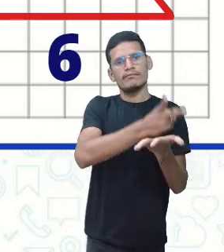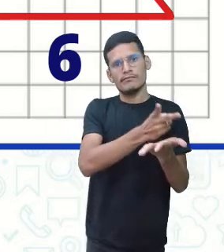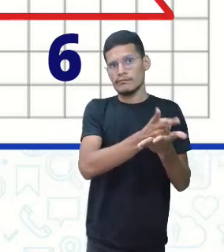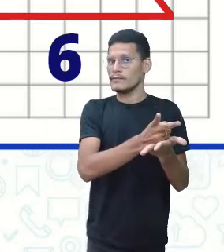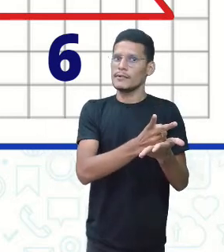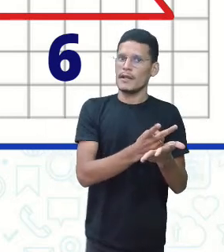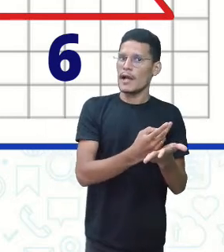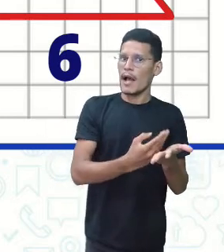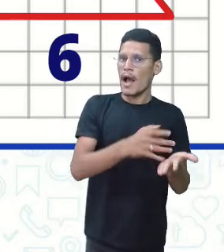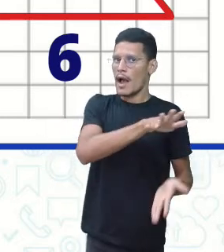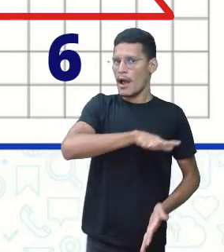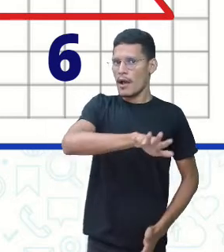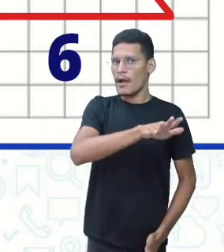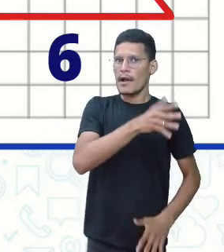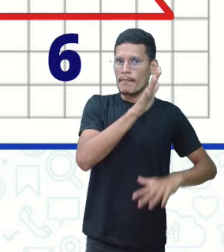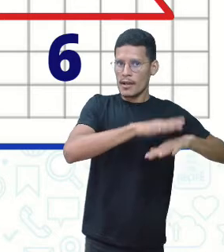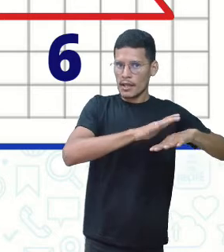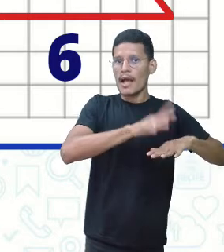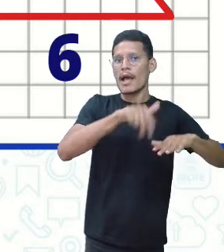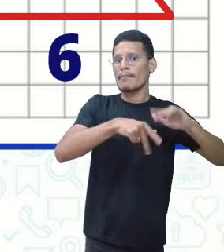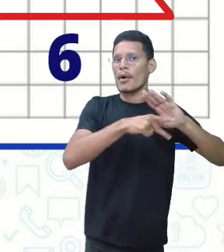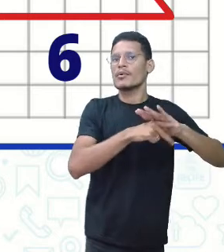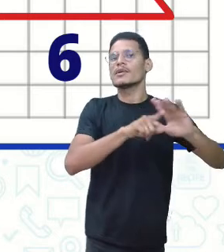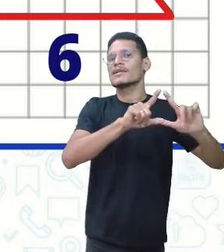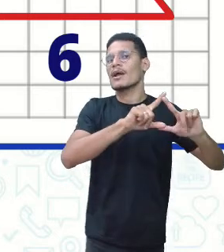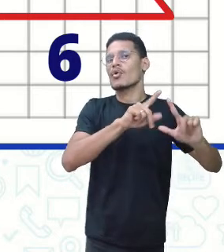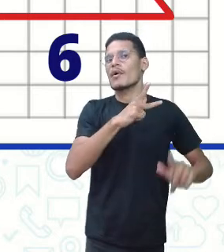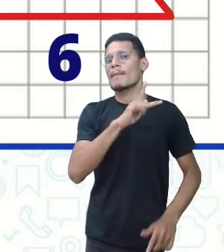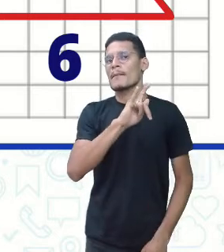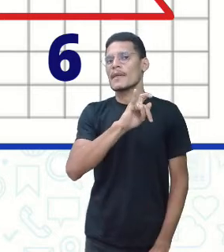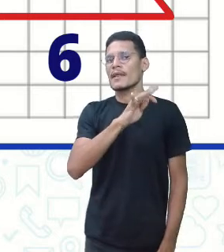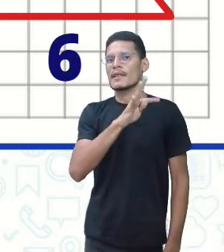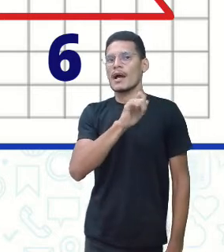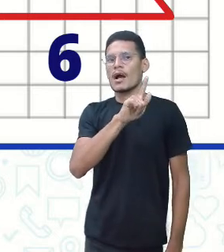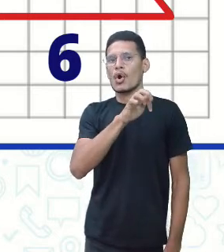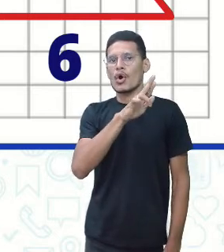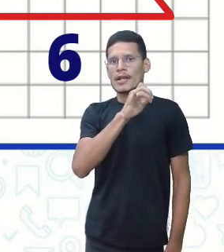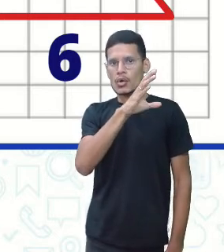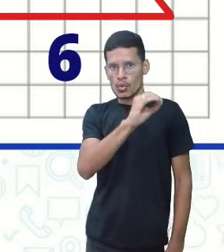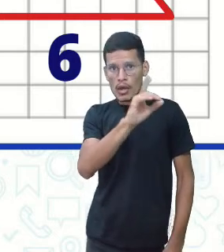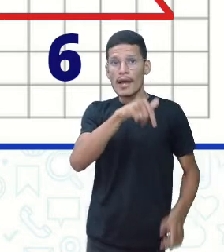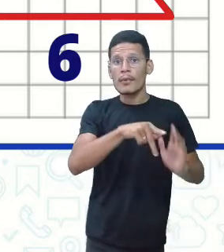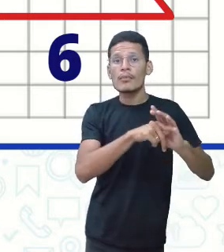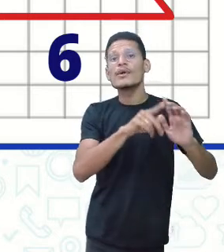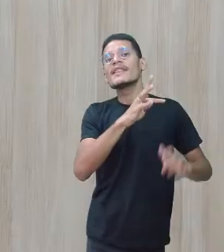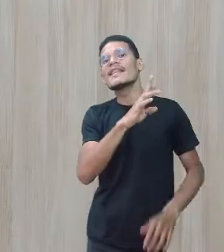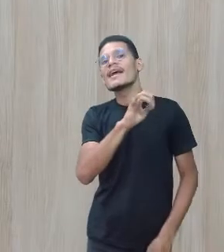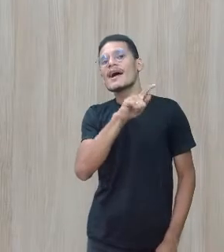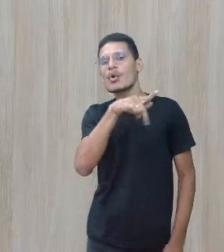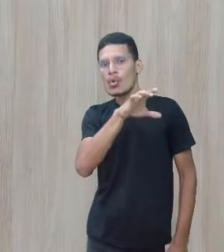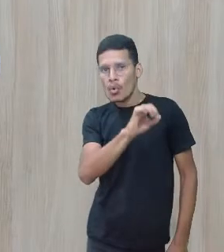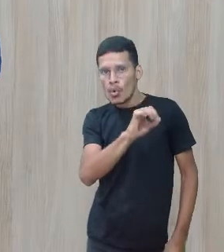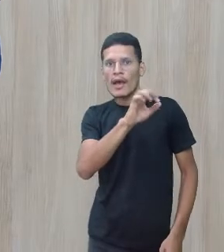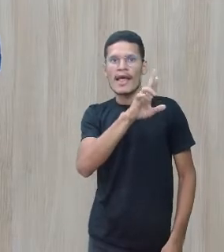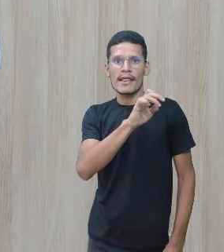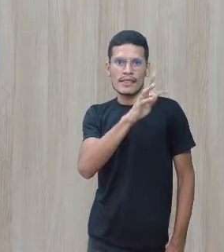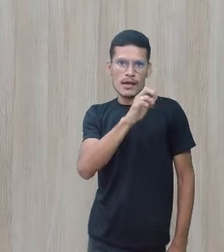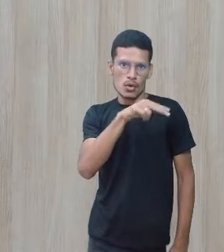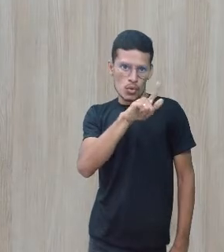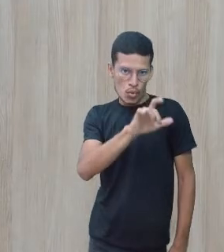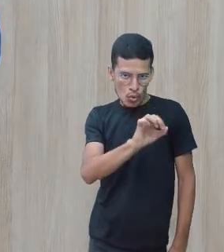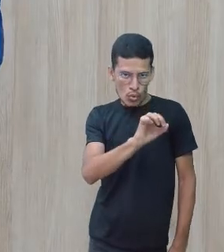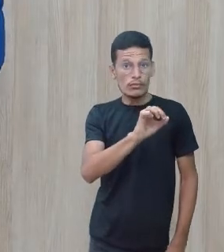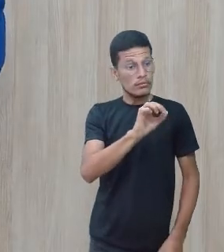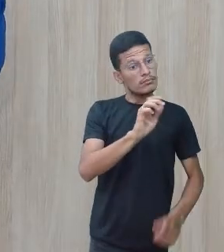matemática, que é um triângulo pitagórico, que a gente vai chamar, 3, 4 e 5, um triângulo retângulo. E aí, a multiplicação por